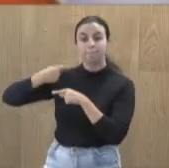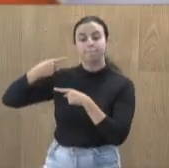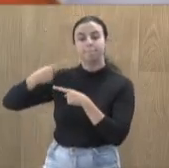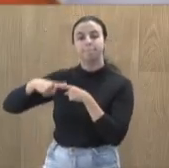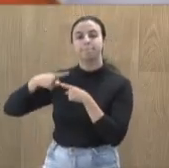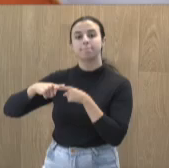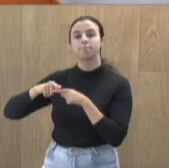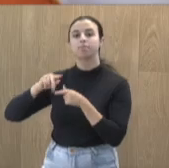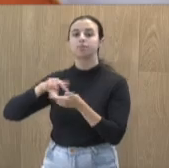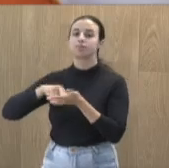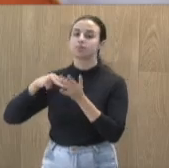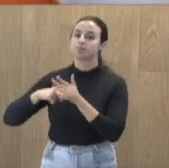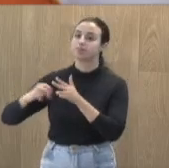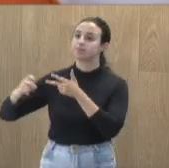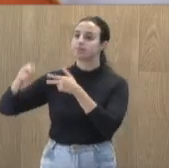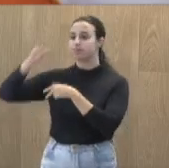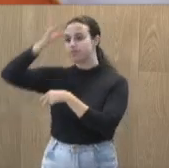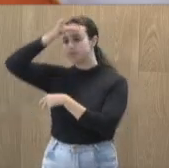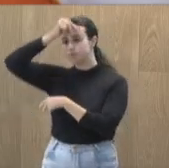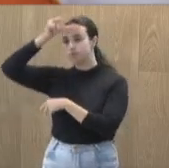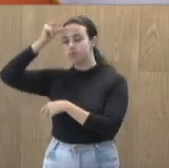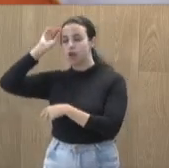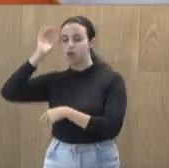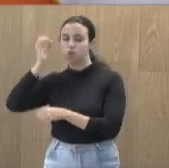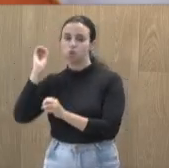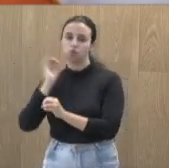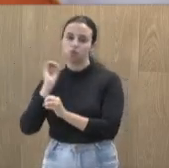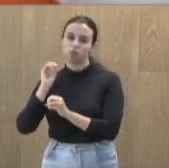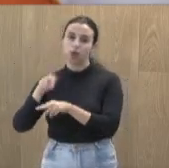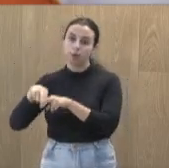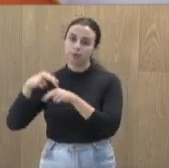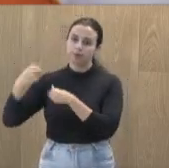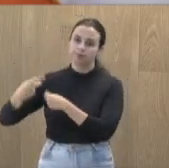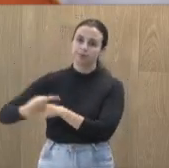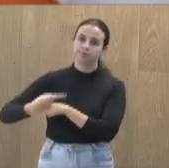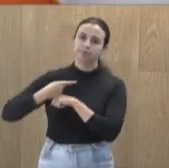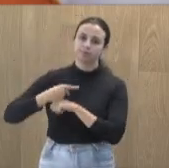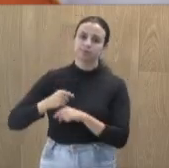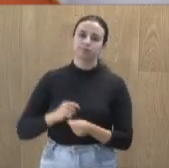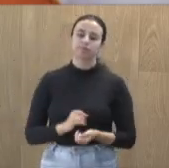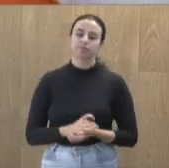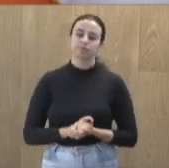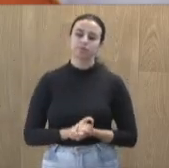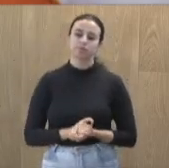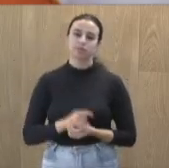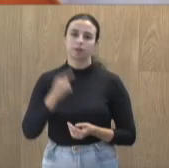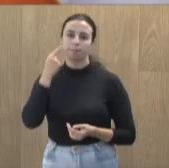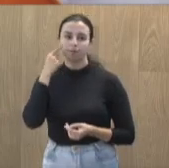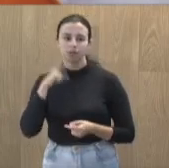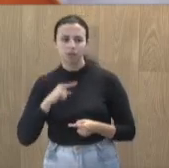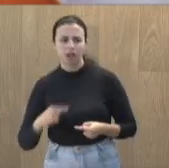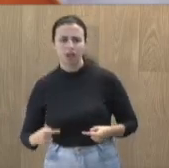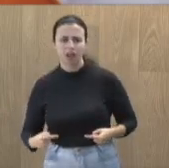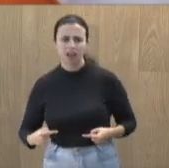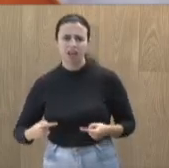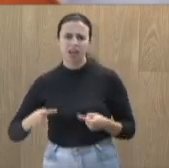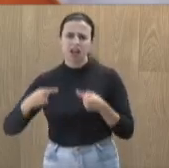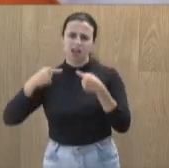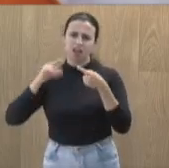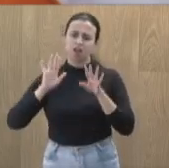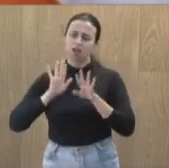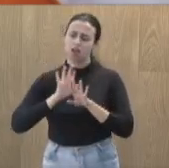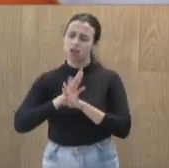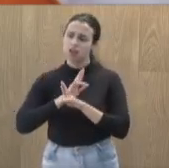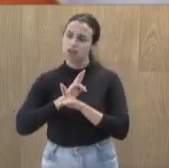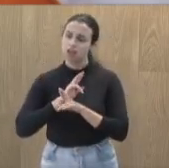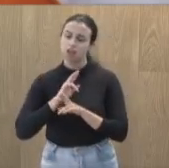cima não fizeram. E acham que é a concorrência. Mas aqui eu deixei claro,